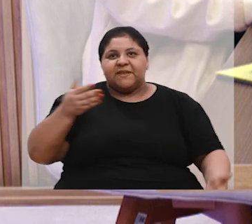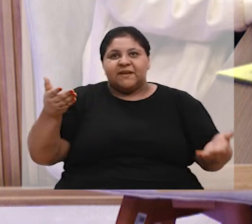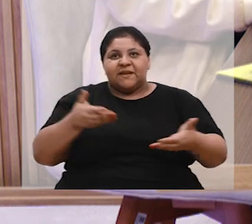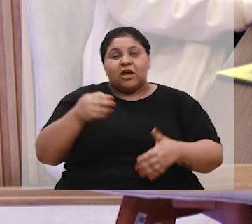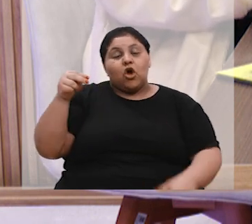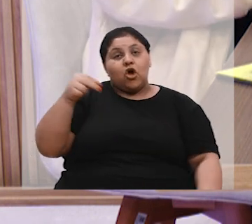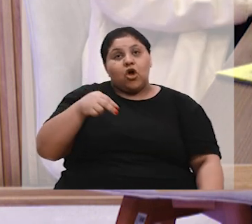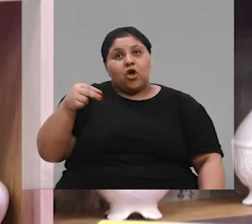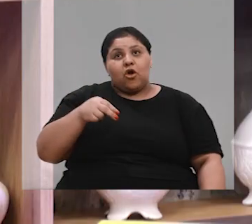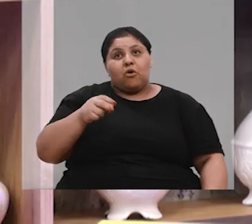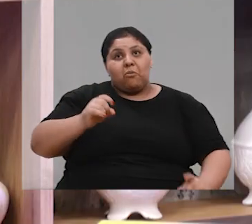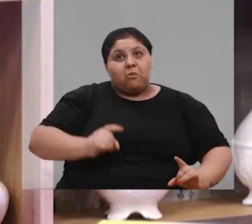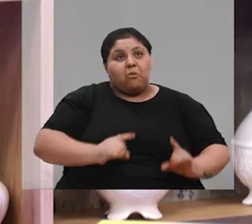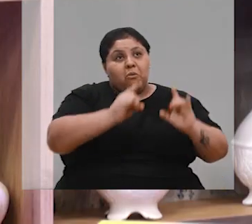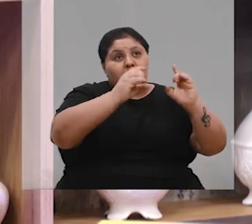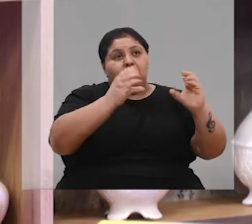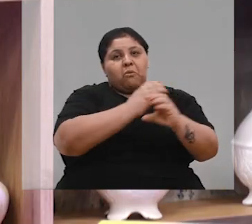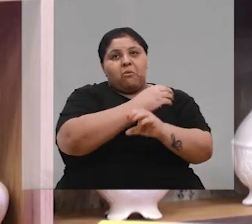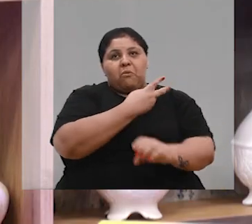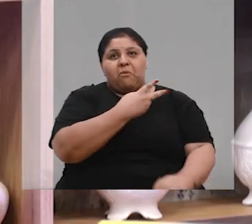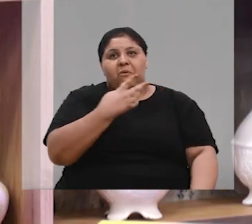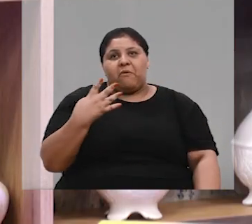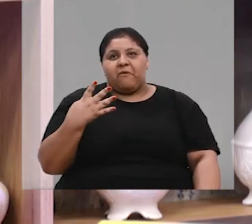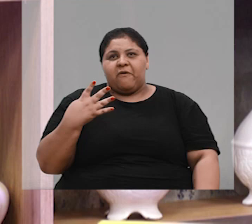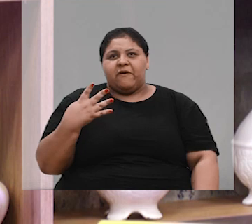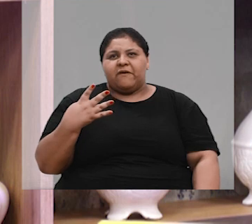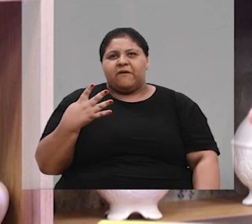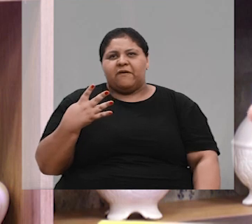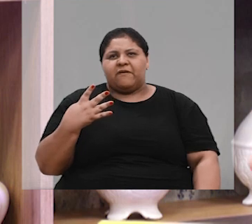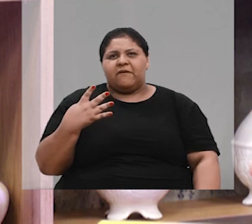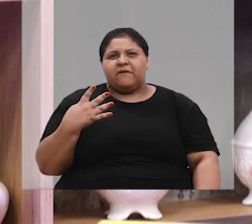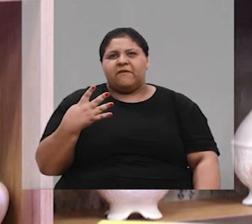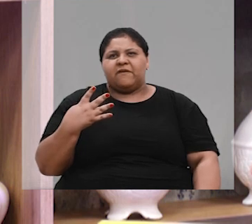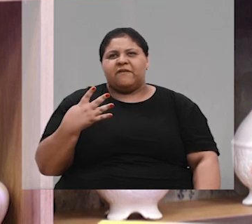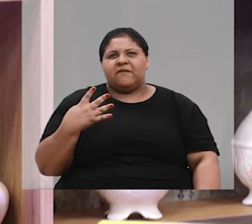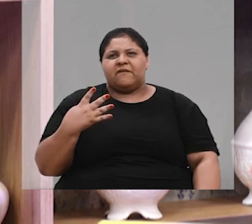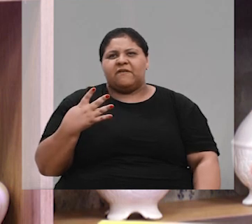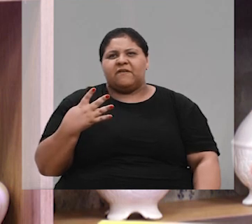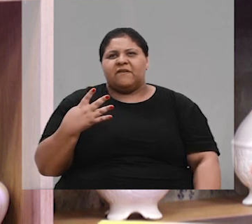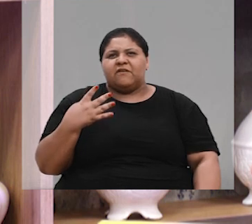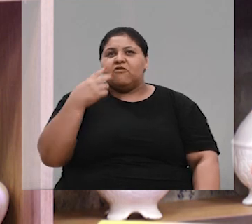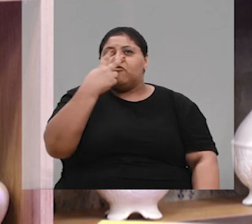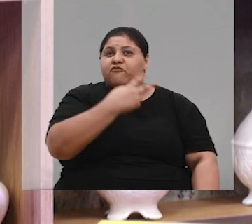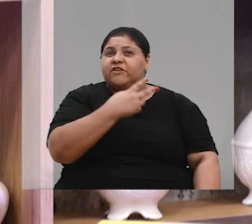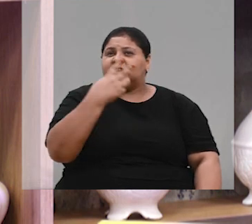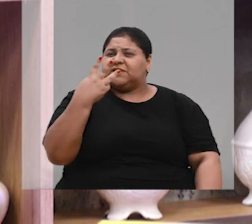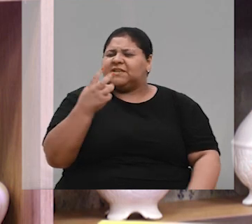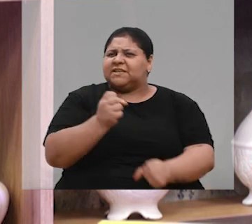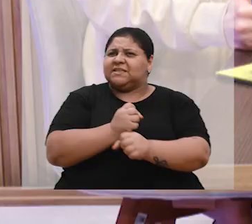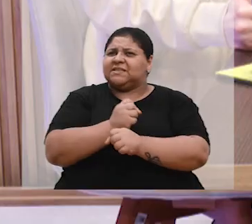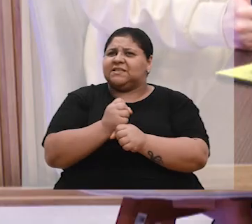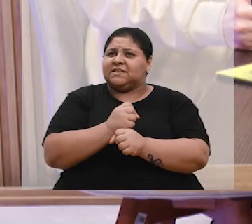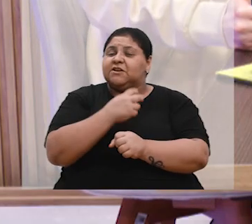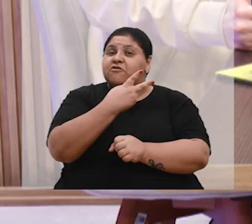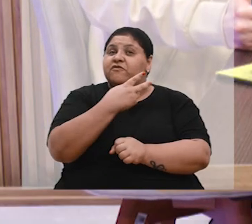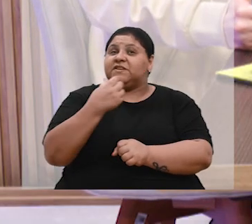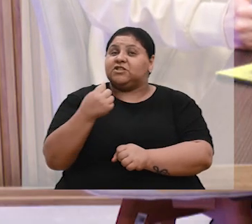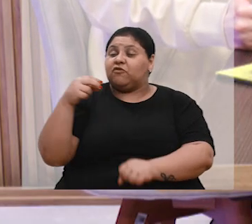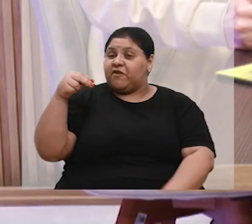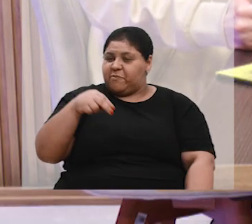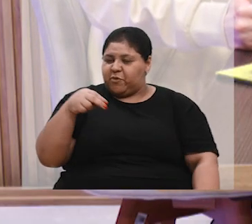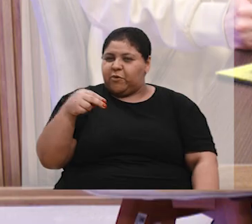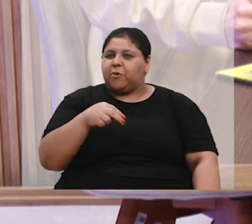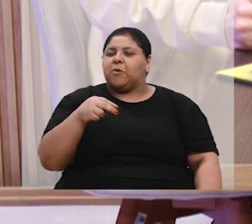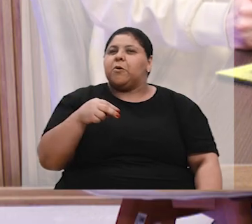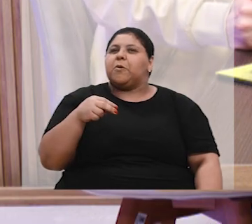Legislativo caxiense. Agora, em novembro, o prédio completa 24 anos. Dia 26. 23 anos, eu acho.